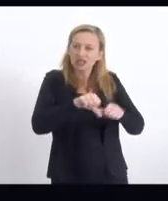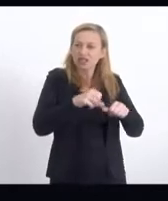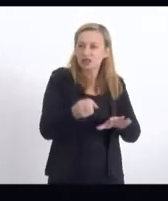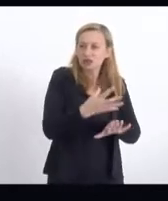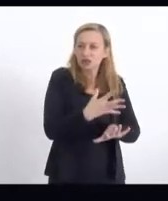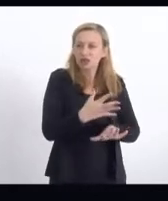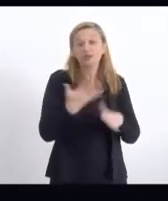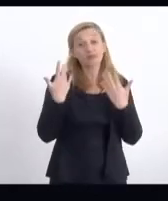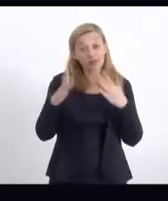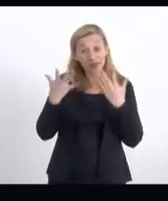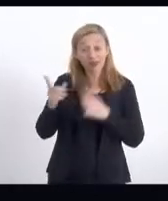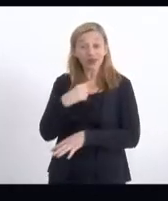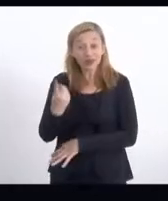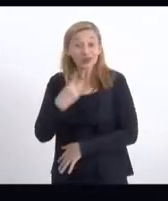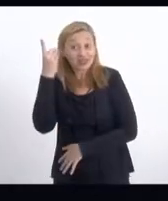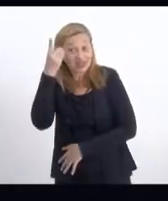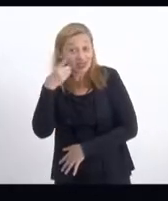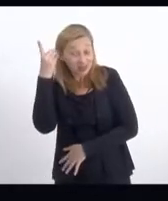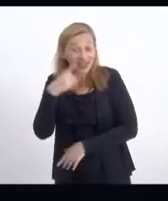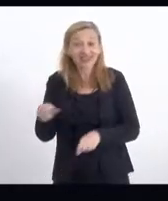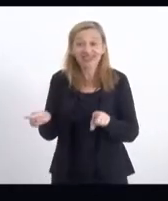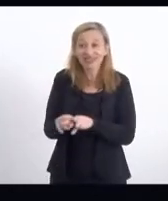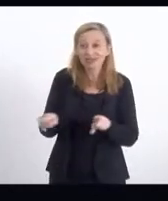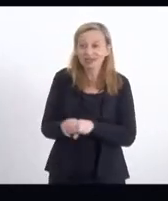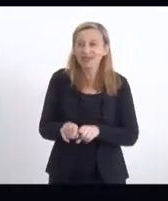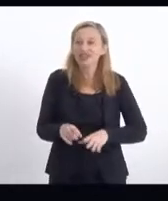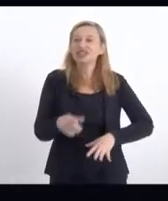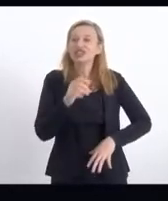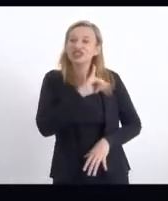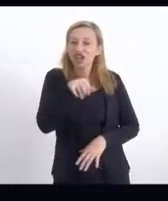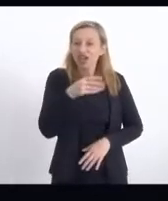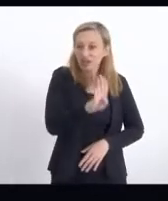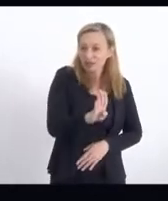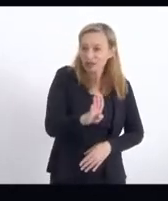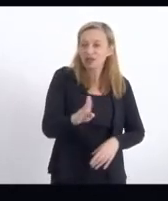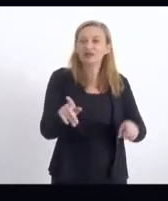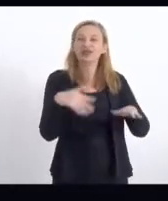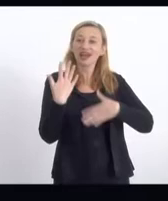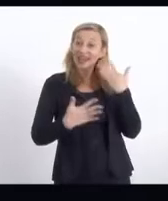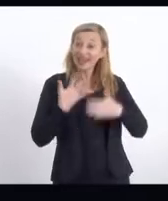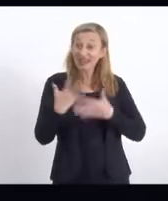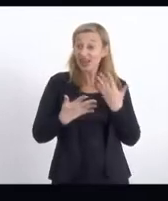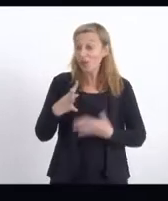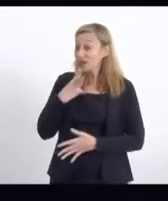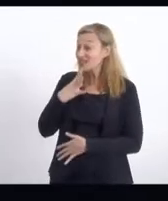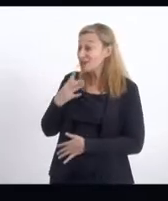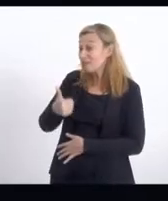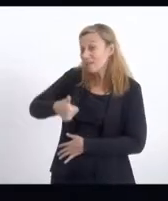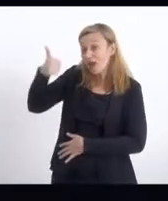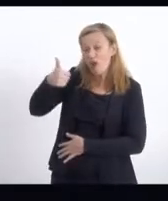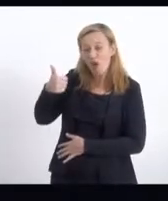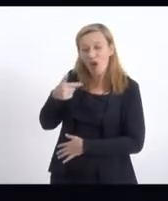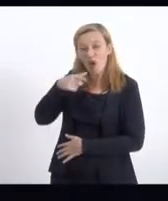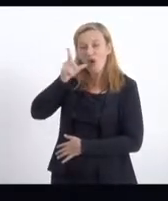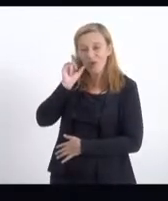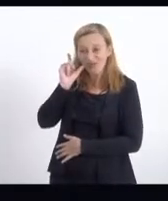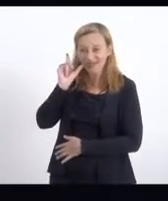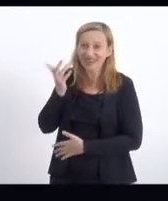Saudar o nosso deputado também, e Jair Bittencourt, que eu tive a alegria de conhecer melhor ontem. Enfim,